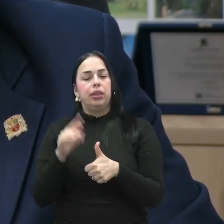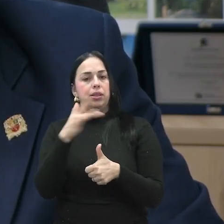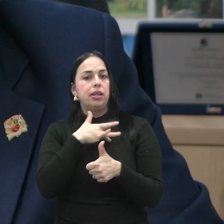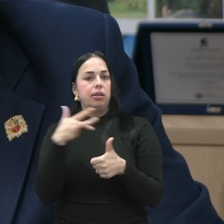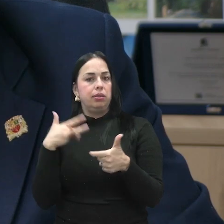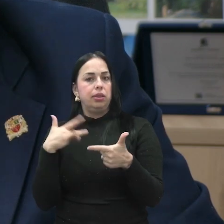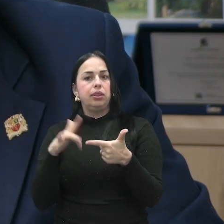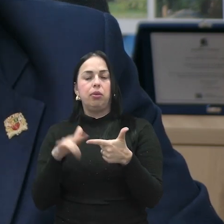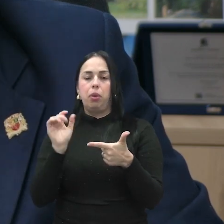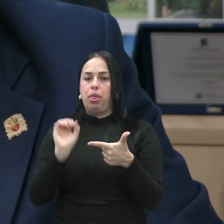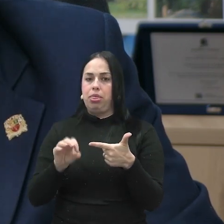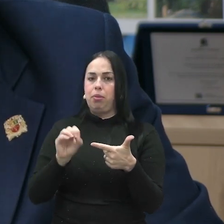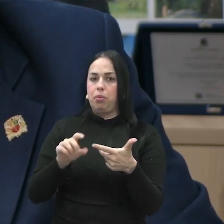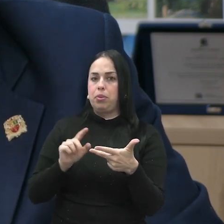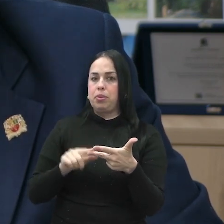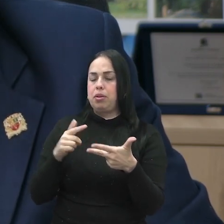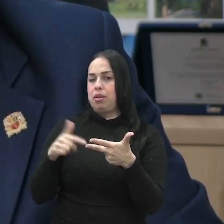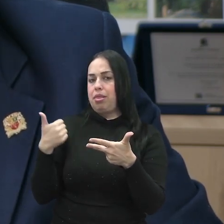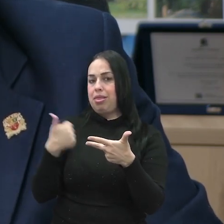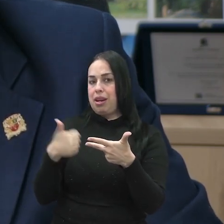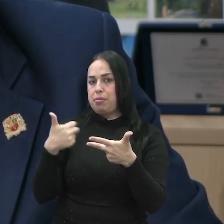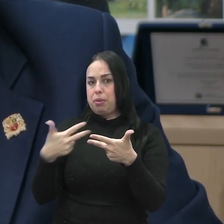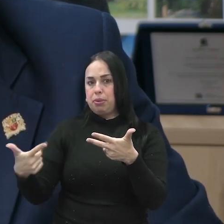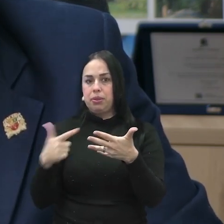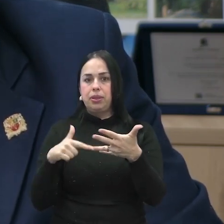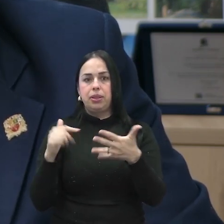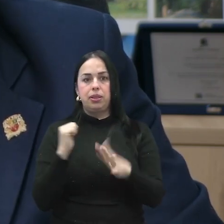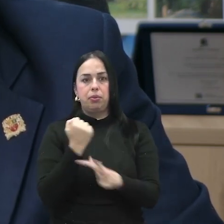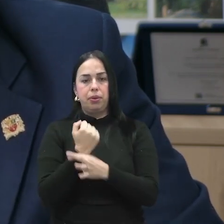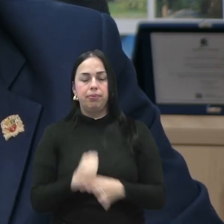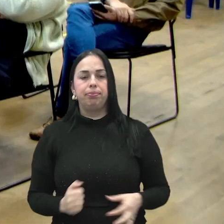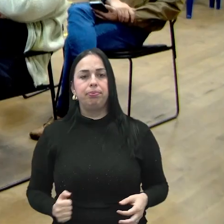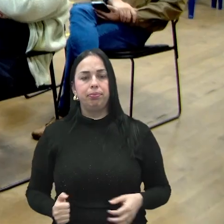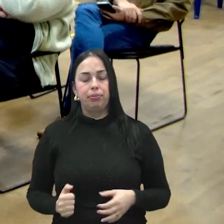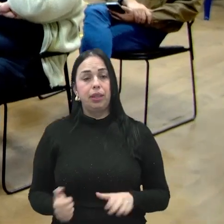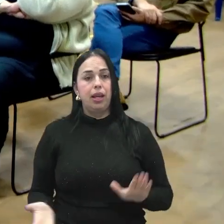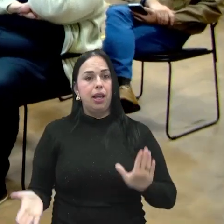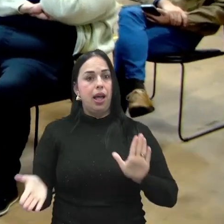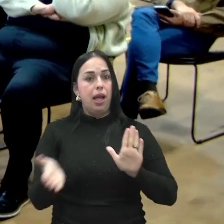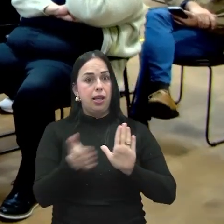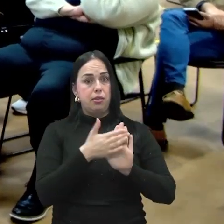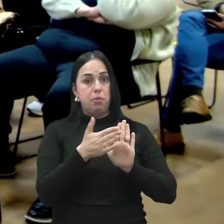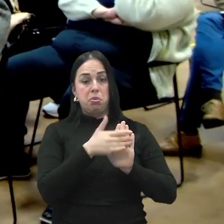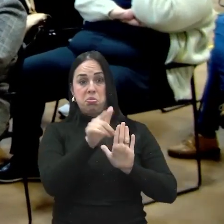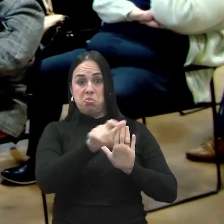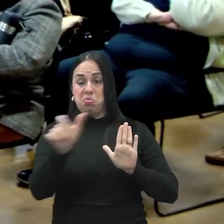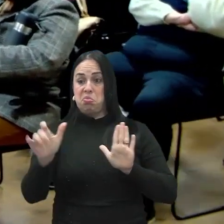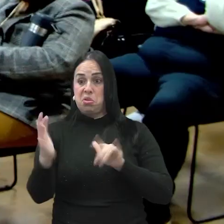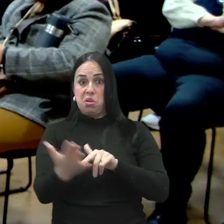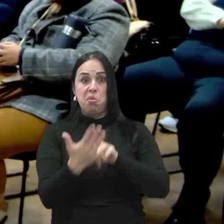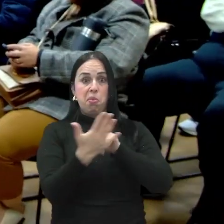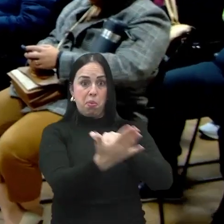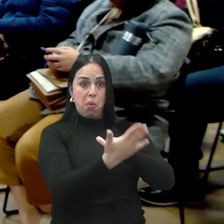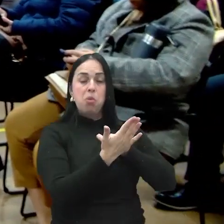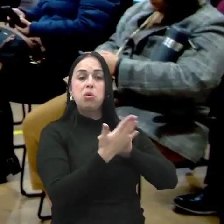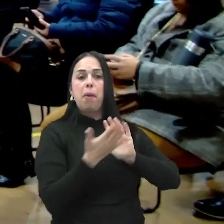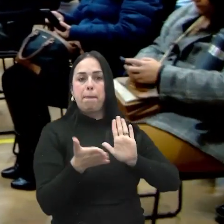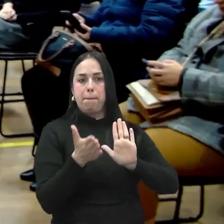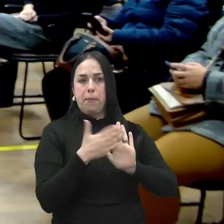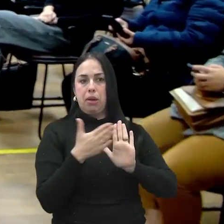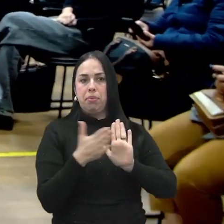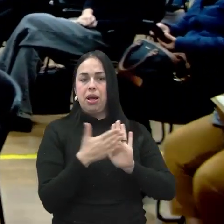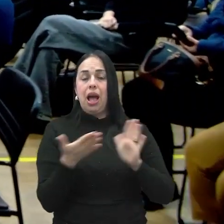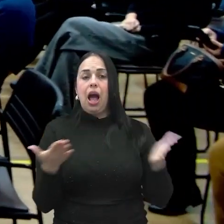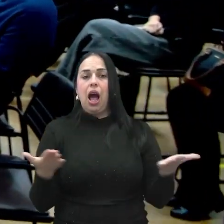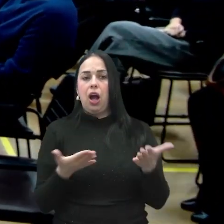à saúde, educação, transporte e segurança. As propostas apresentadas nas